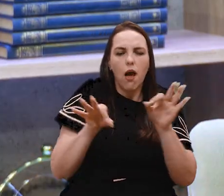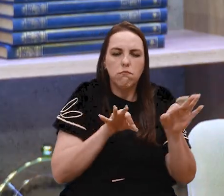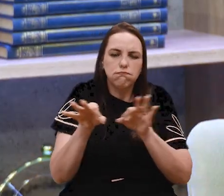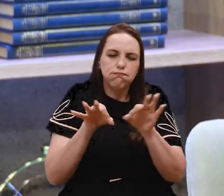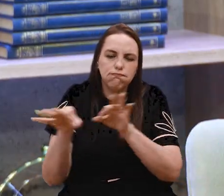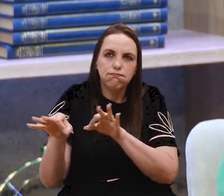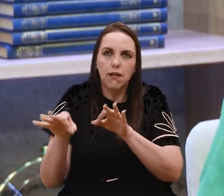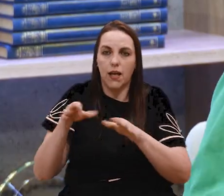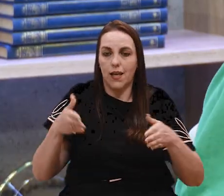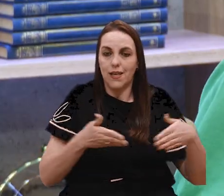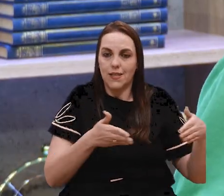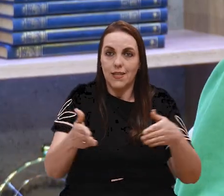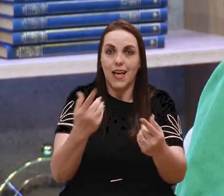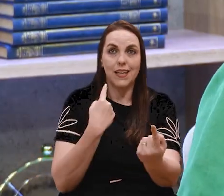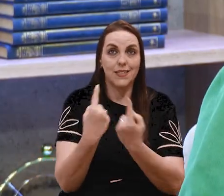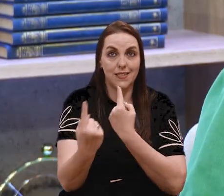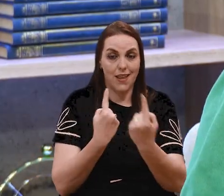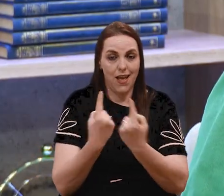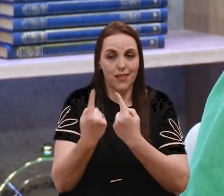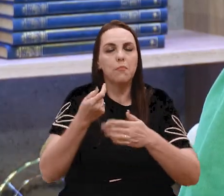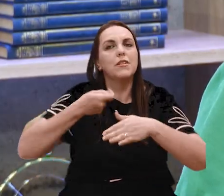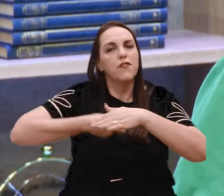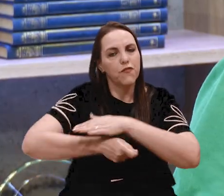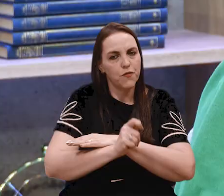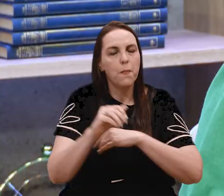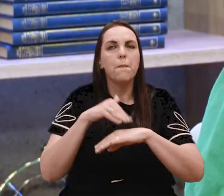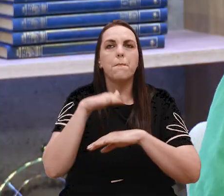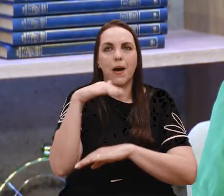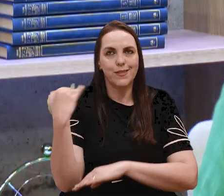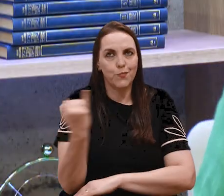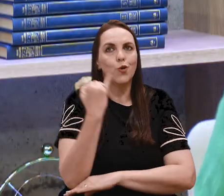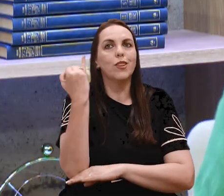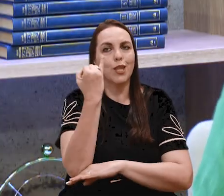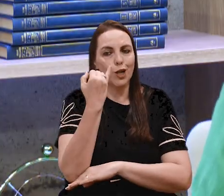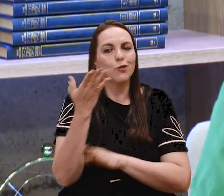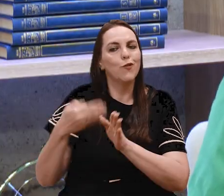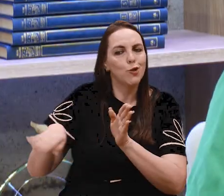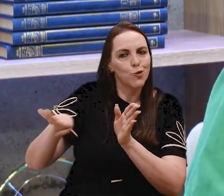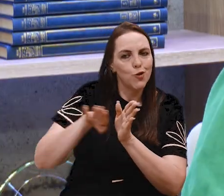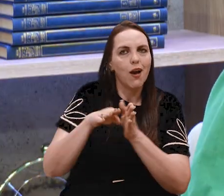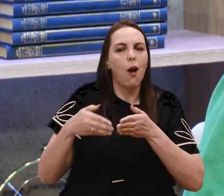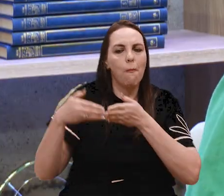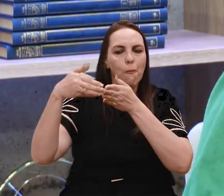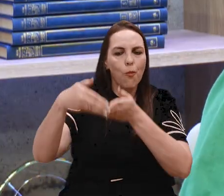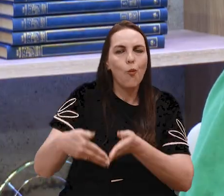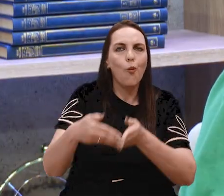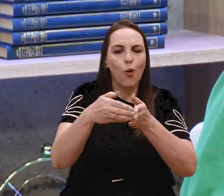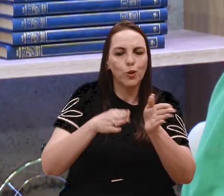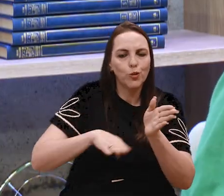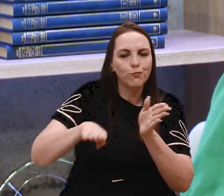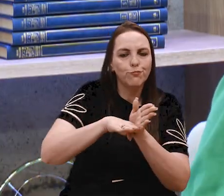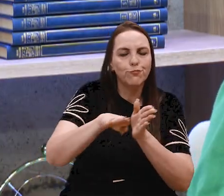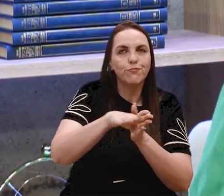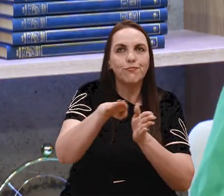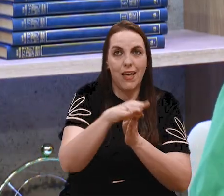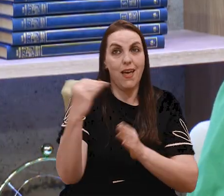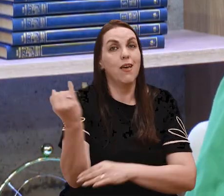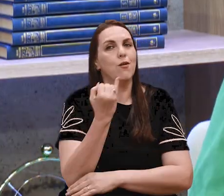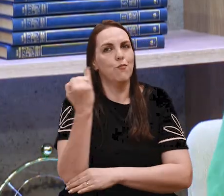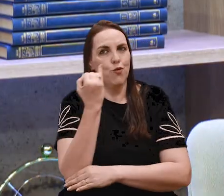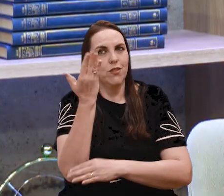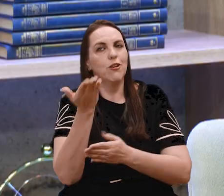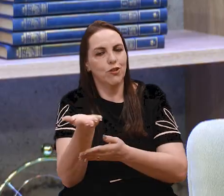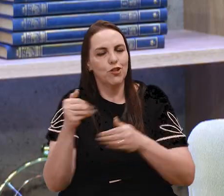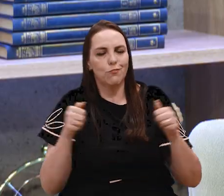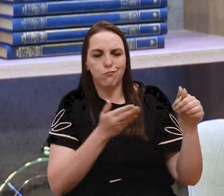de investimentos maiores, como eu falei, está chegando o porto, é uma via importante de escoamento. Deputado, a gente pode ter também em curto